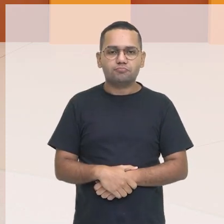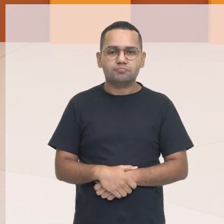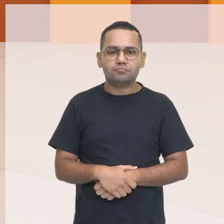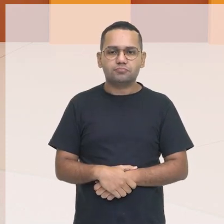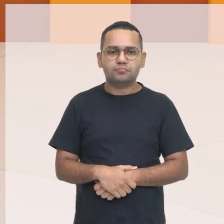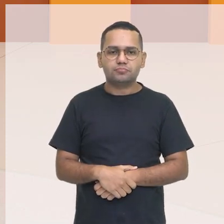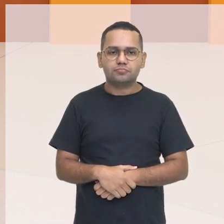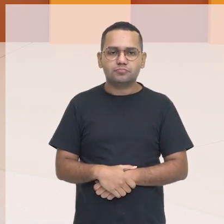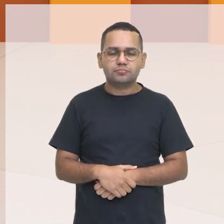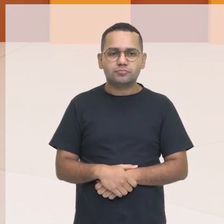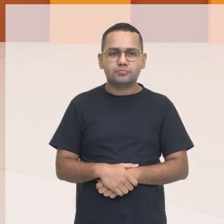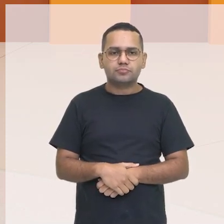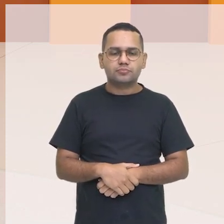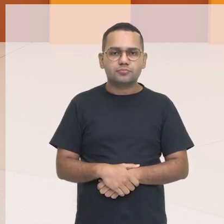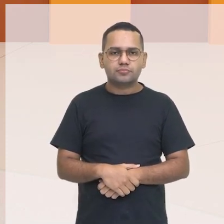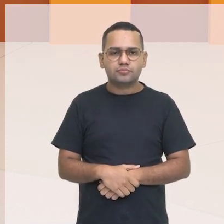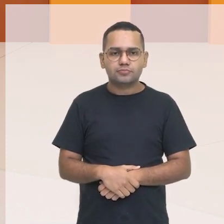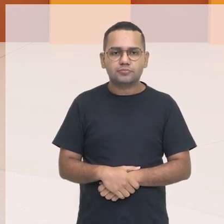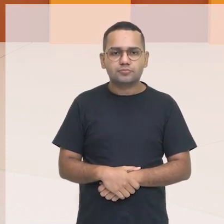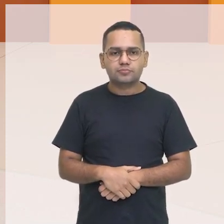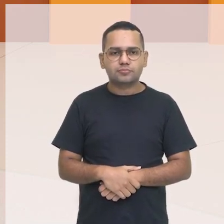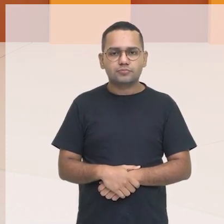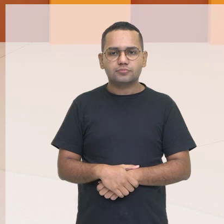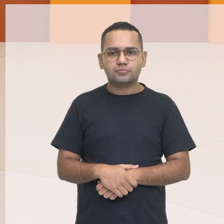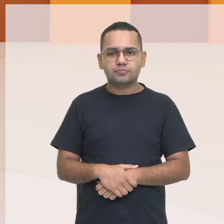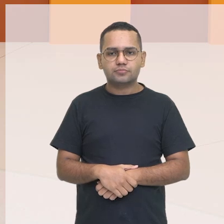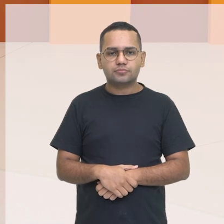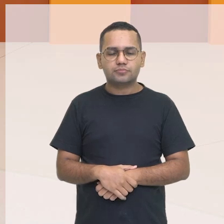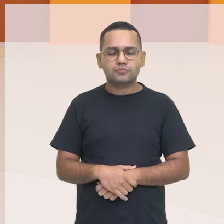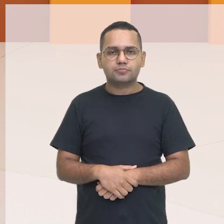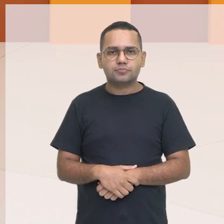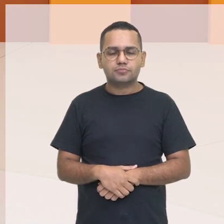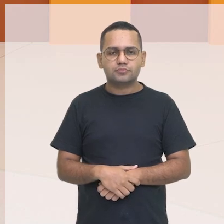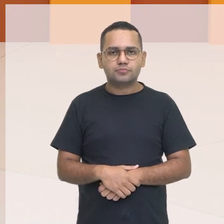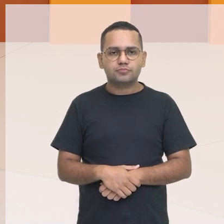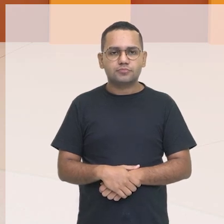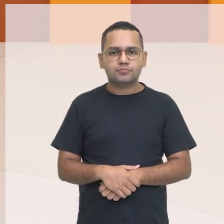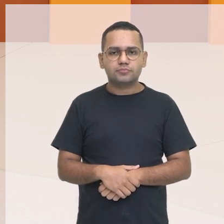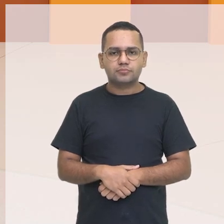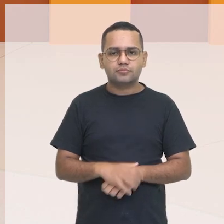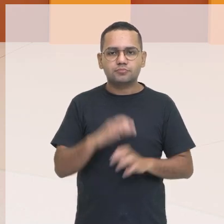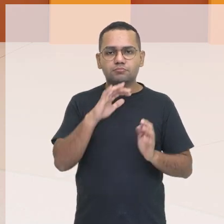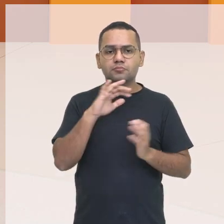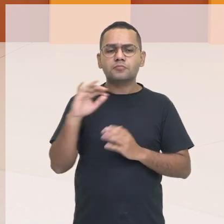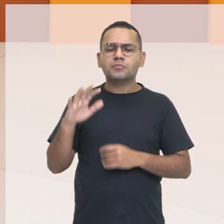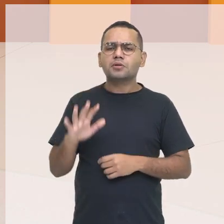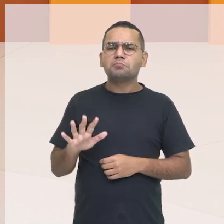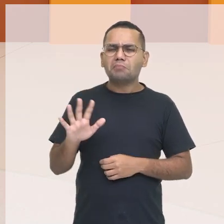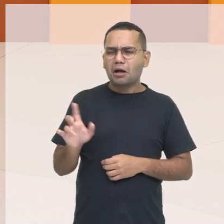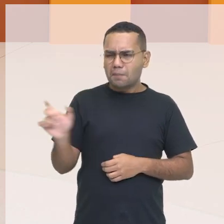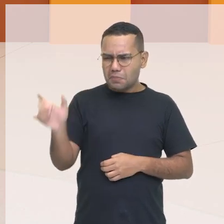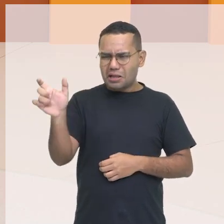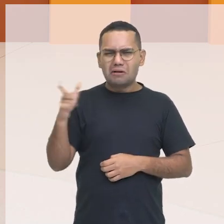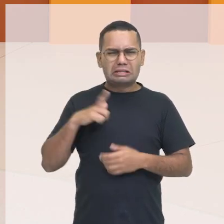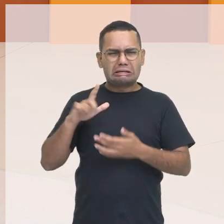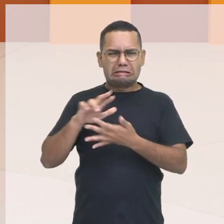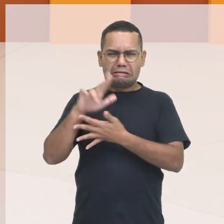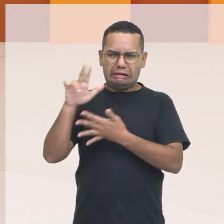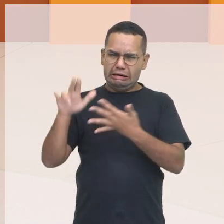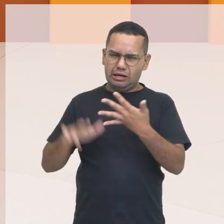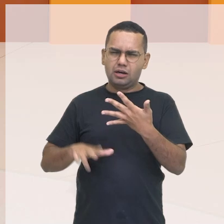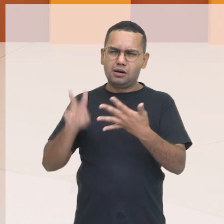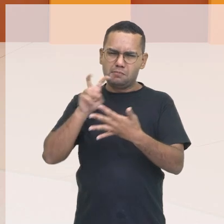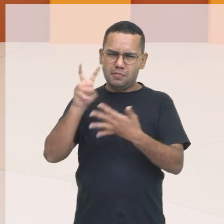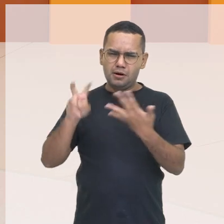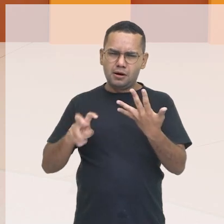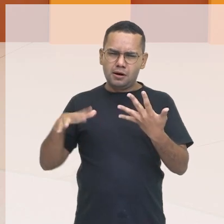entramos nos dilemas da bioética, né? Também que tem vários temas que a bioética vai tratar, a gente vai ver alguns